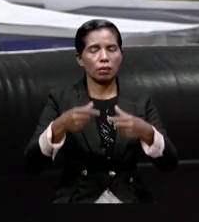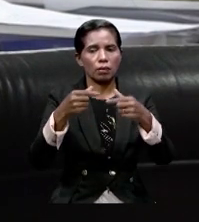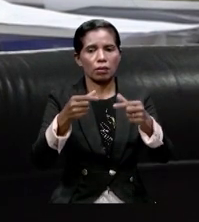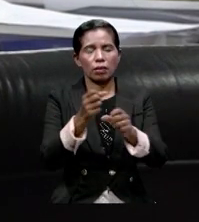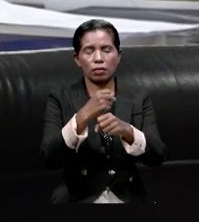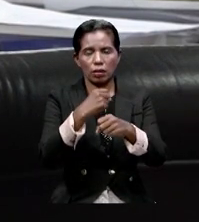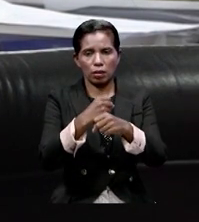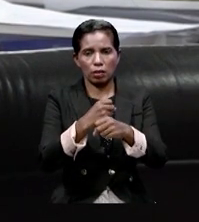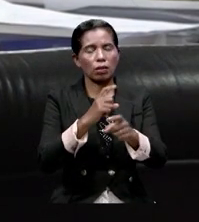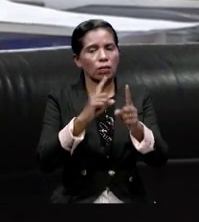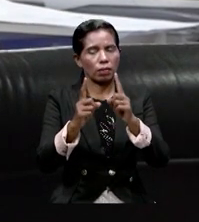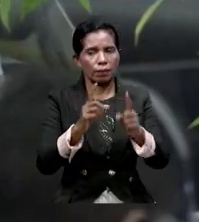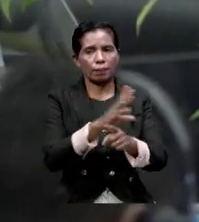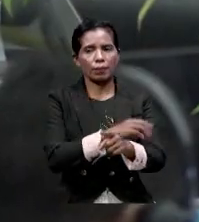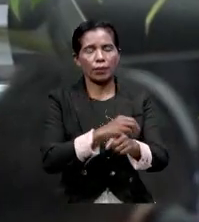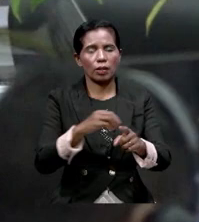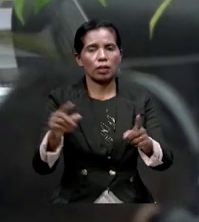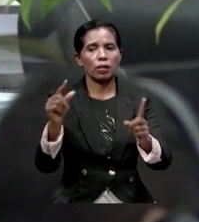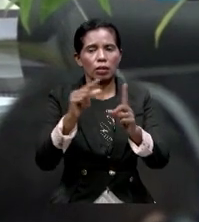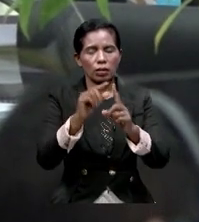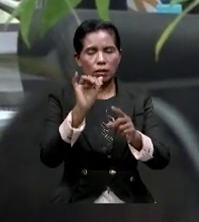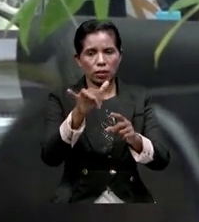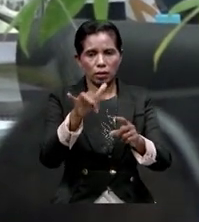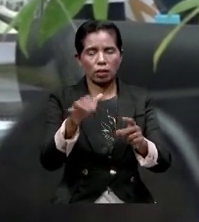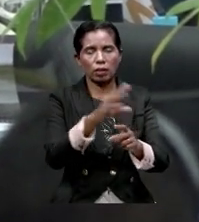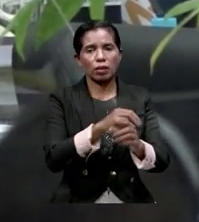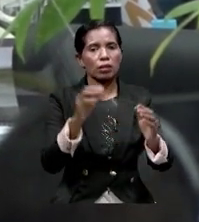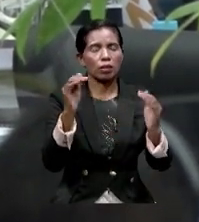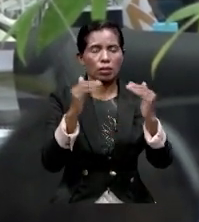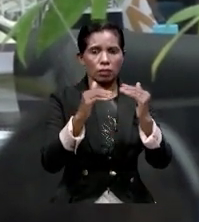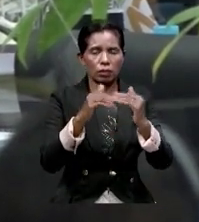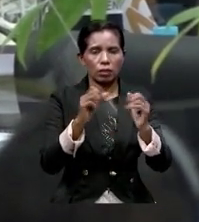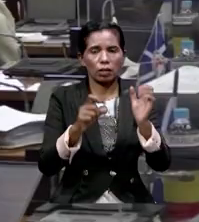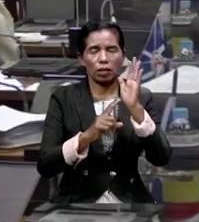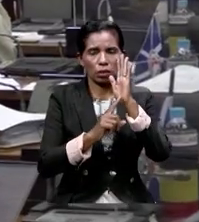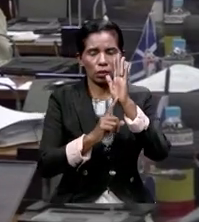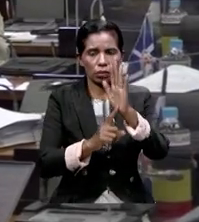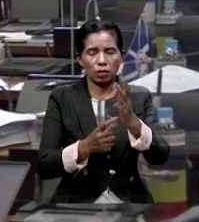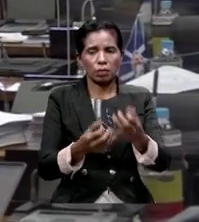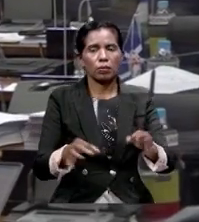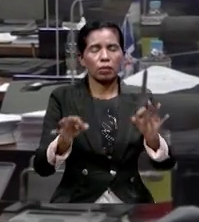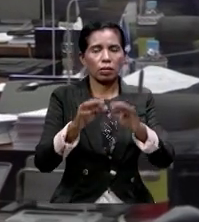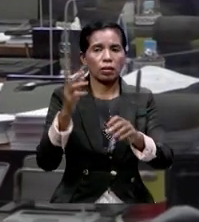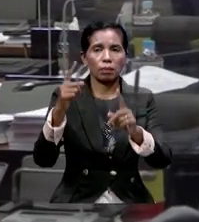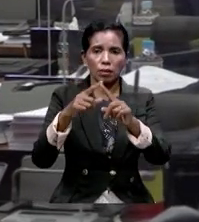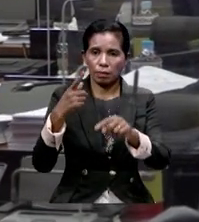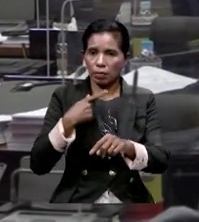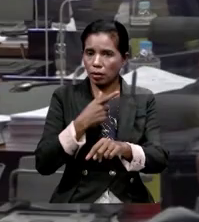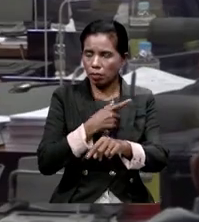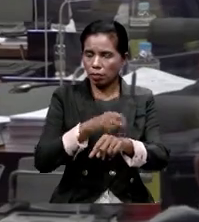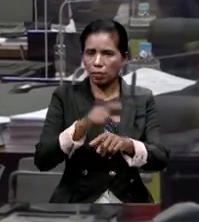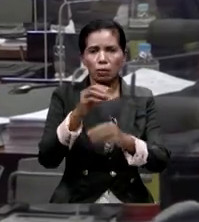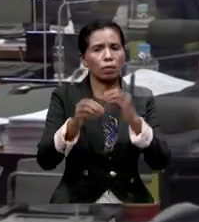halo parecer. No termo concurso, tem que menciona a tu informa periodicamente ba Parlamento Nacional con a ba